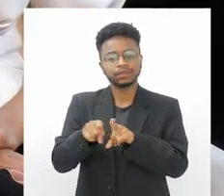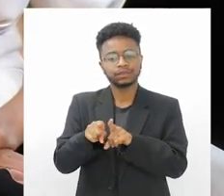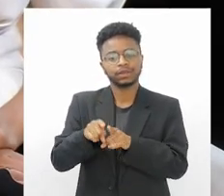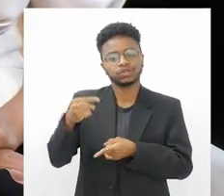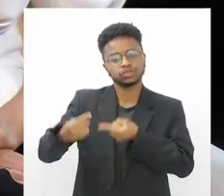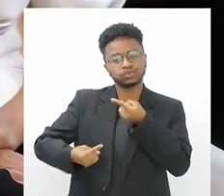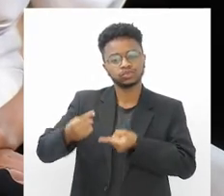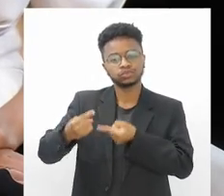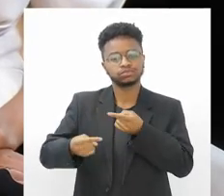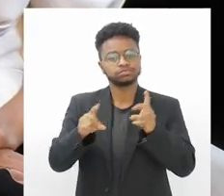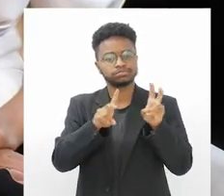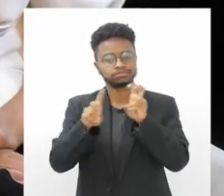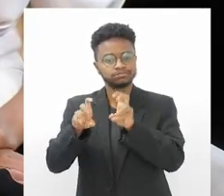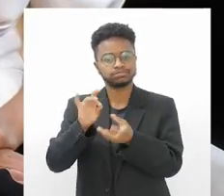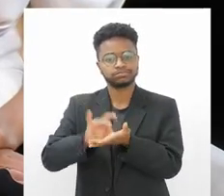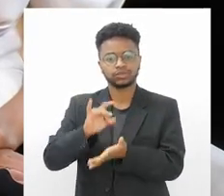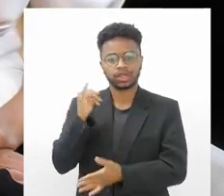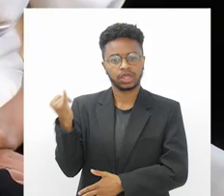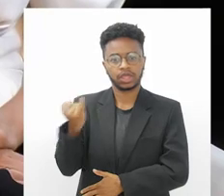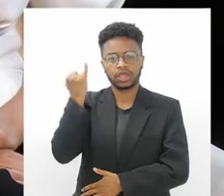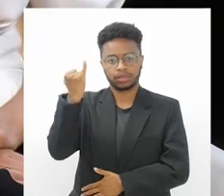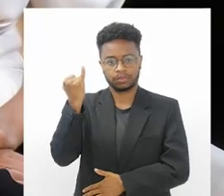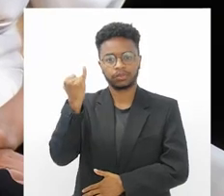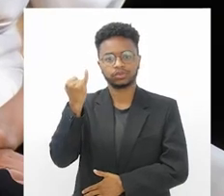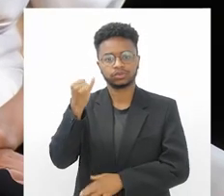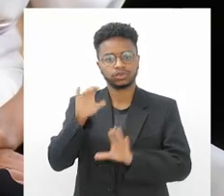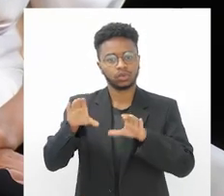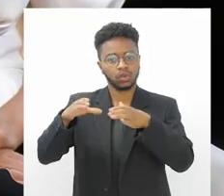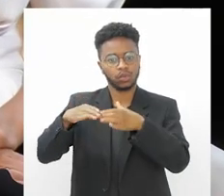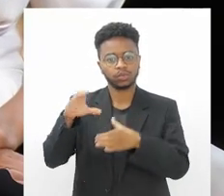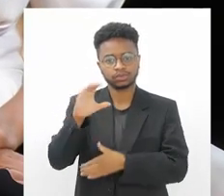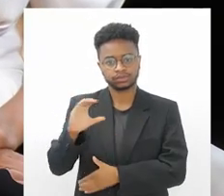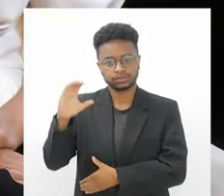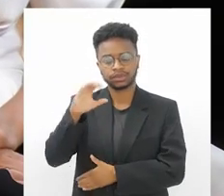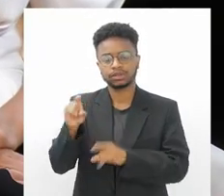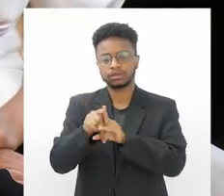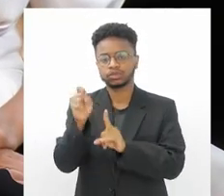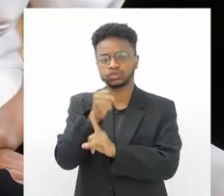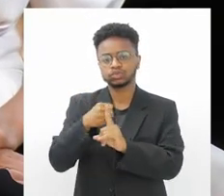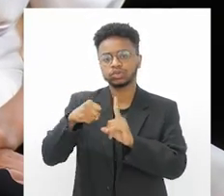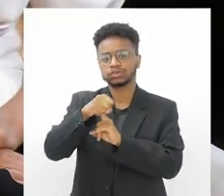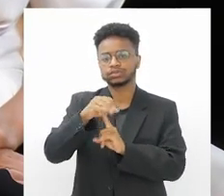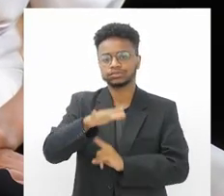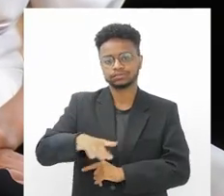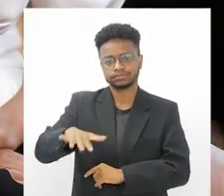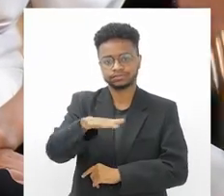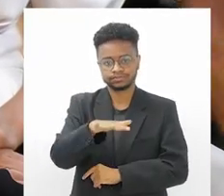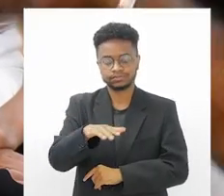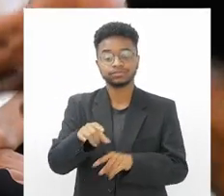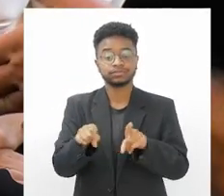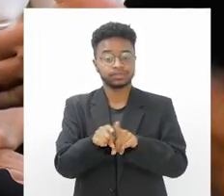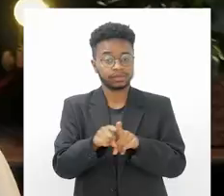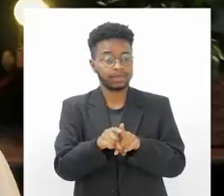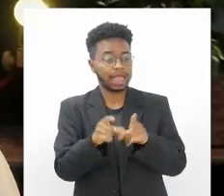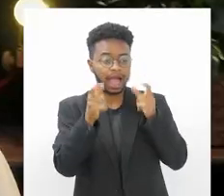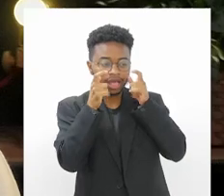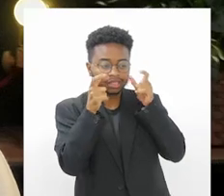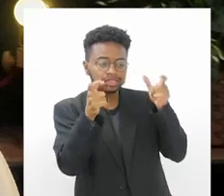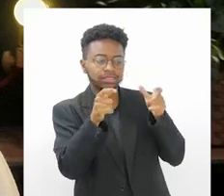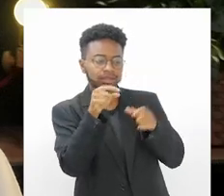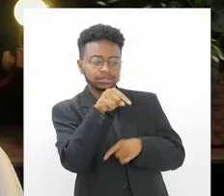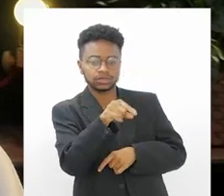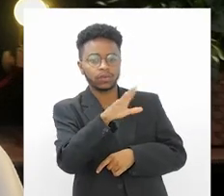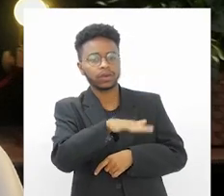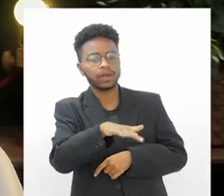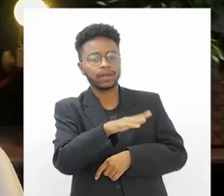gente debater esse assunto que é tão importante para a comunidade científica e também para a sociedade, né? Com certeza, e chamar a atenção, né, para